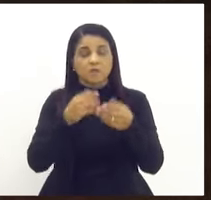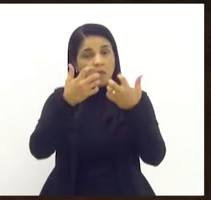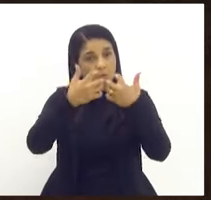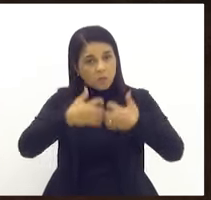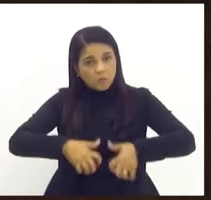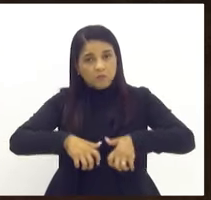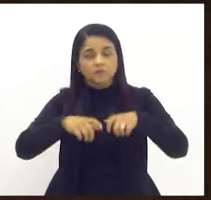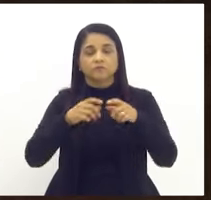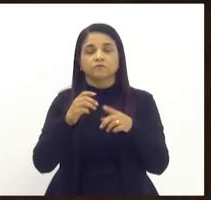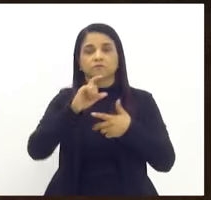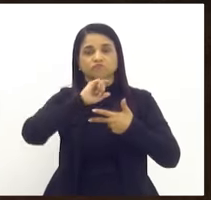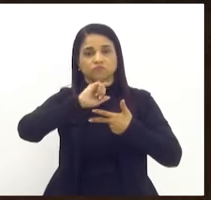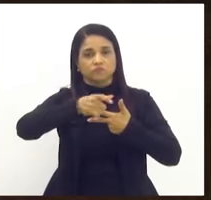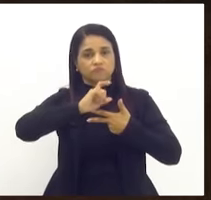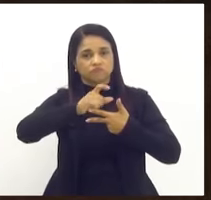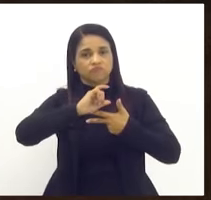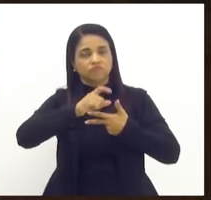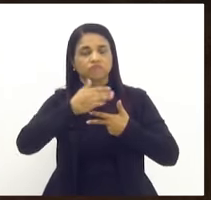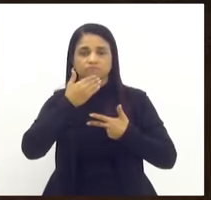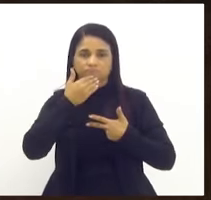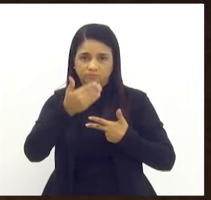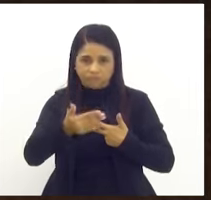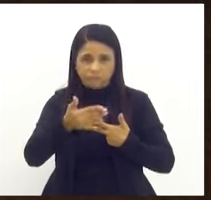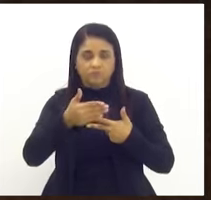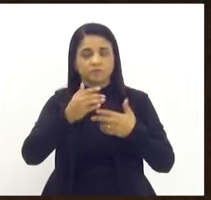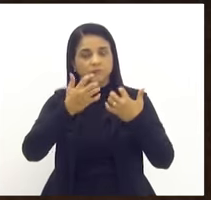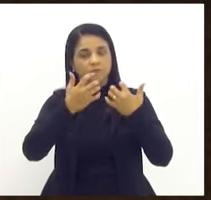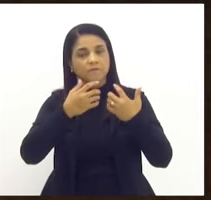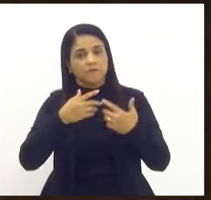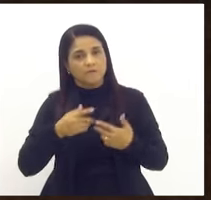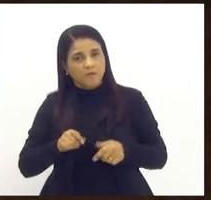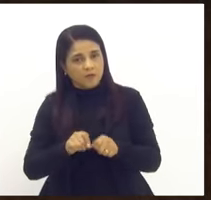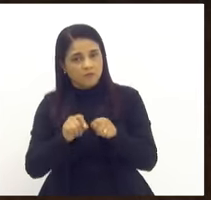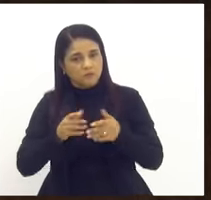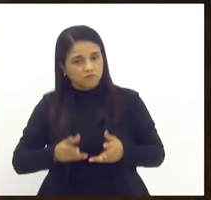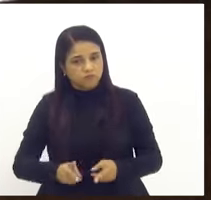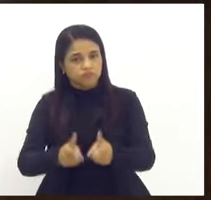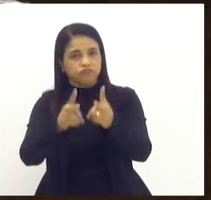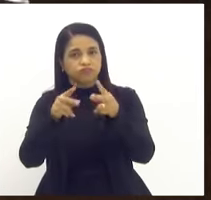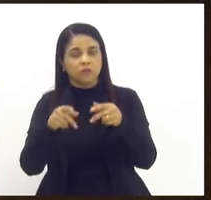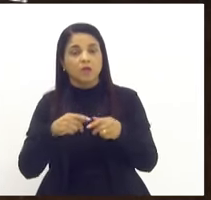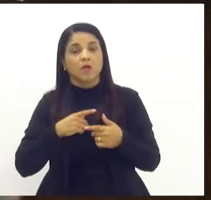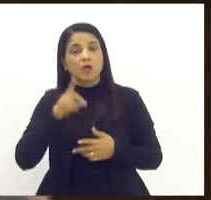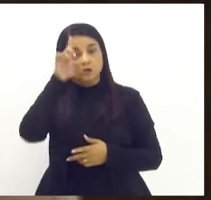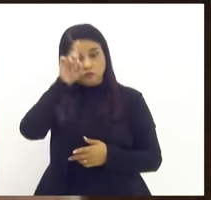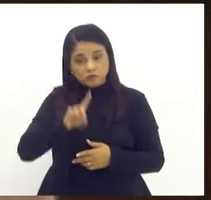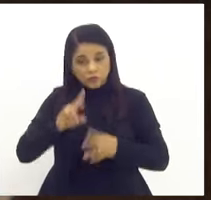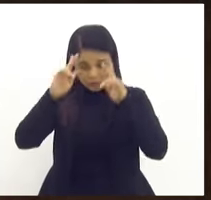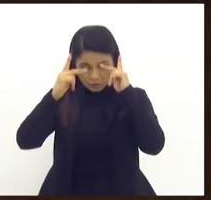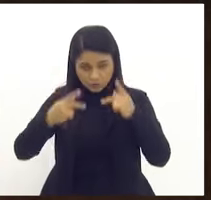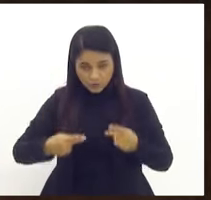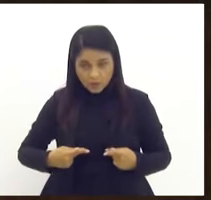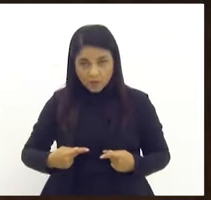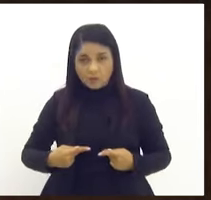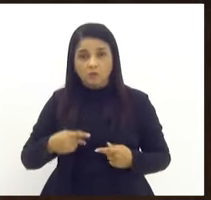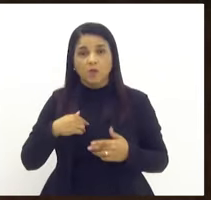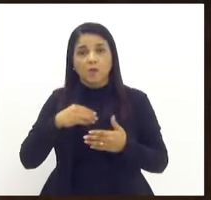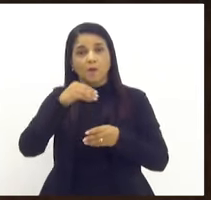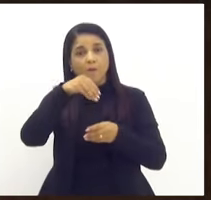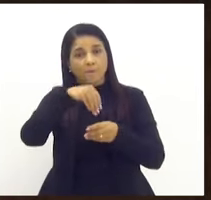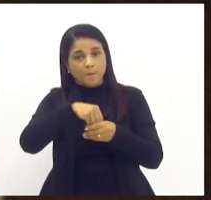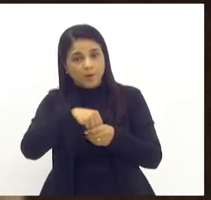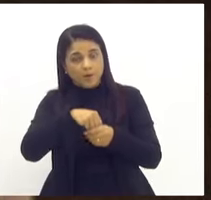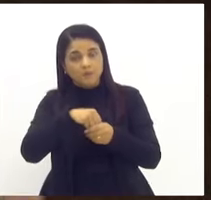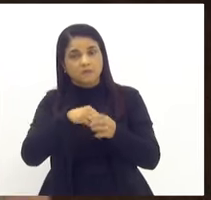Executivo vem fazendo eh portanto para essa comissão de defesa dos Direitos Humanos o parecer é